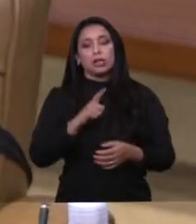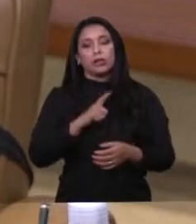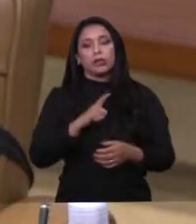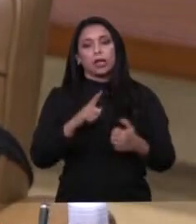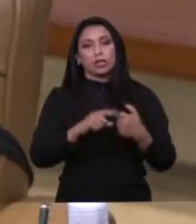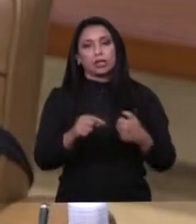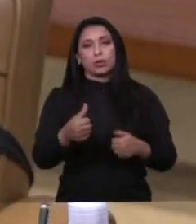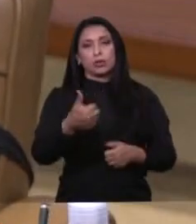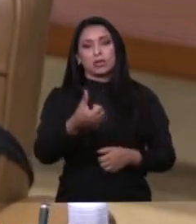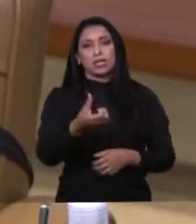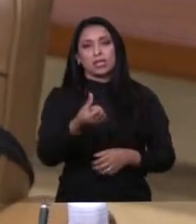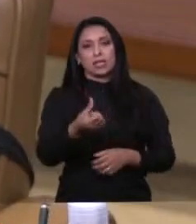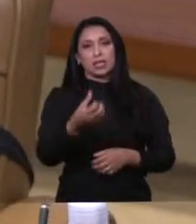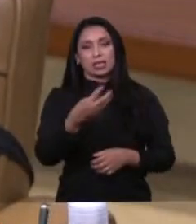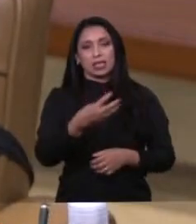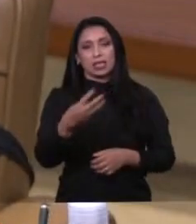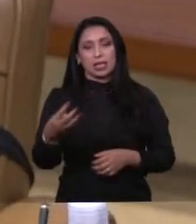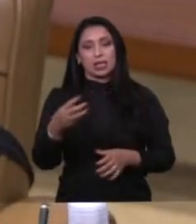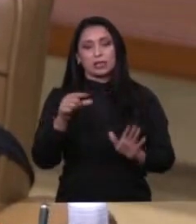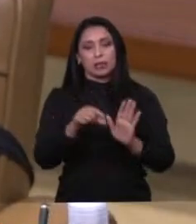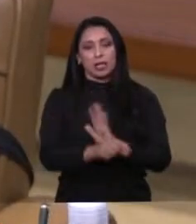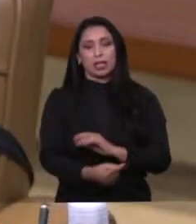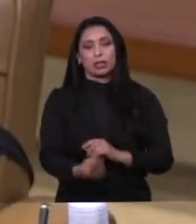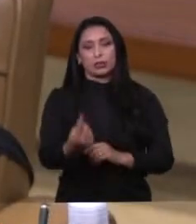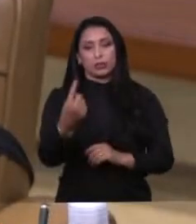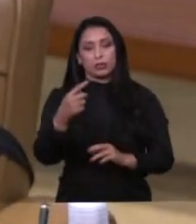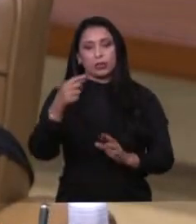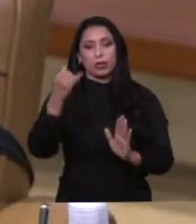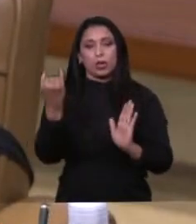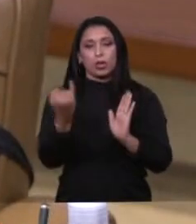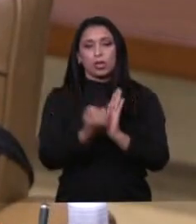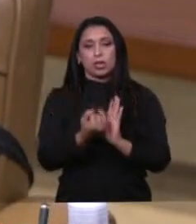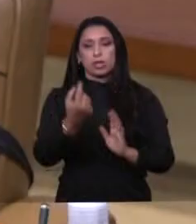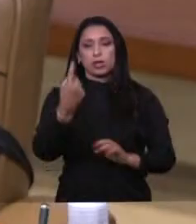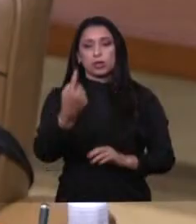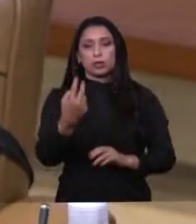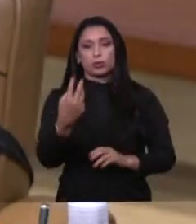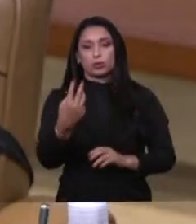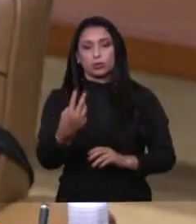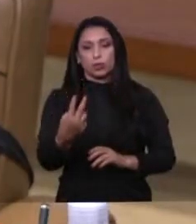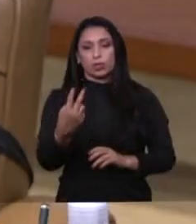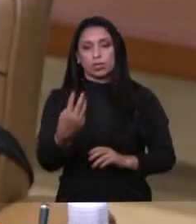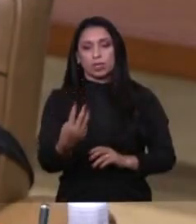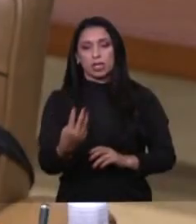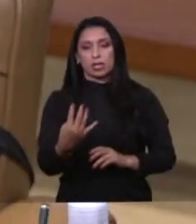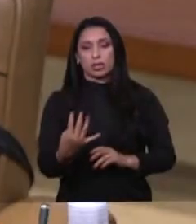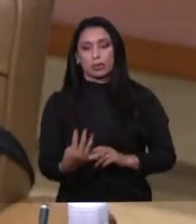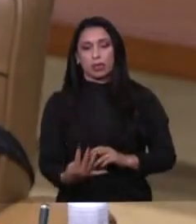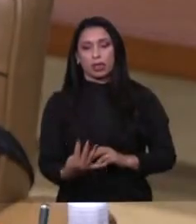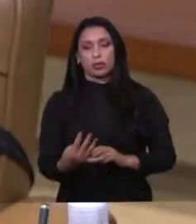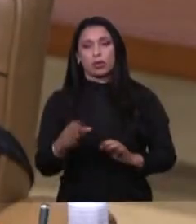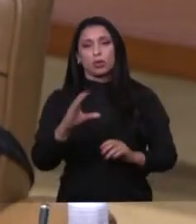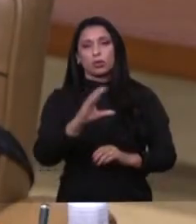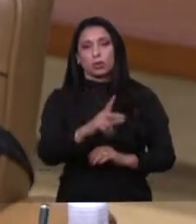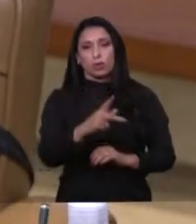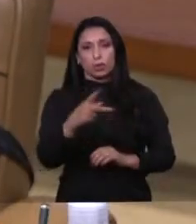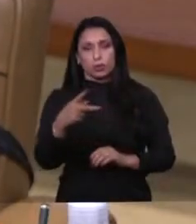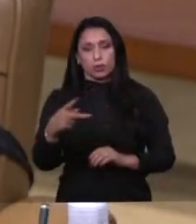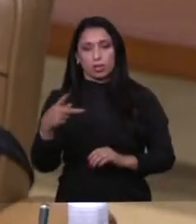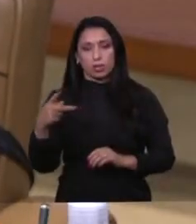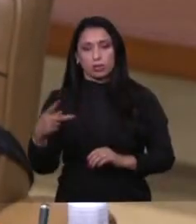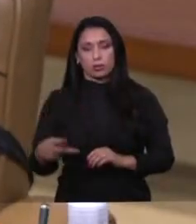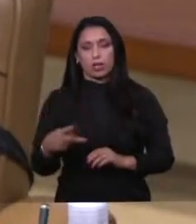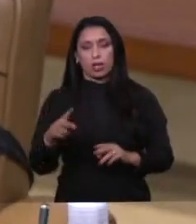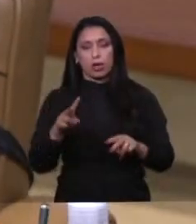artigo 163, parágrafo único, incisos 1, 2, 3 e 4 do Código Penal, a pena